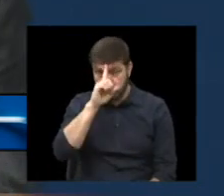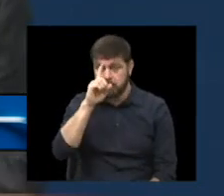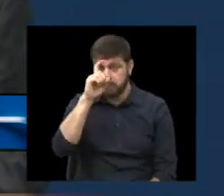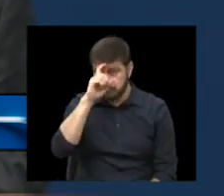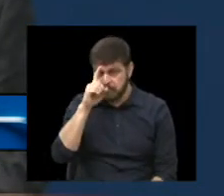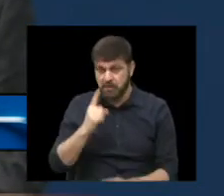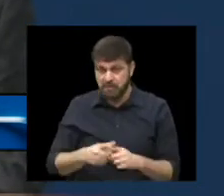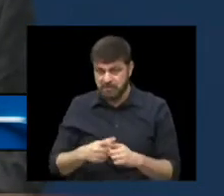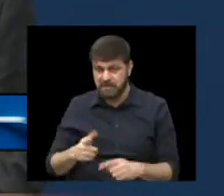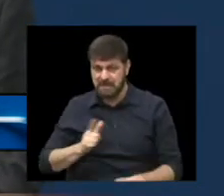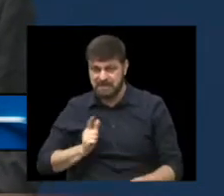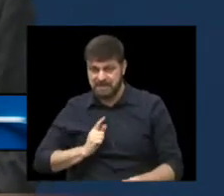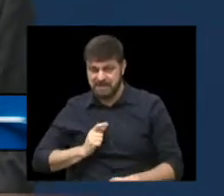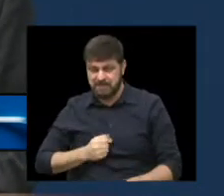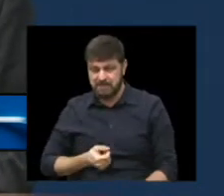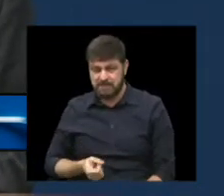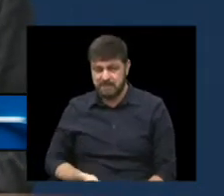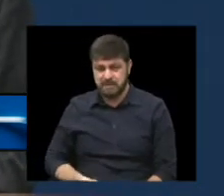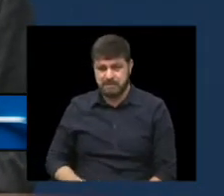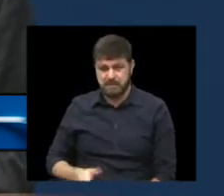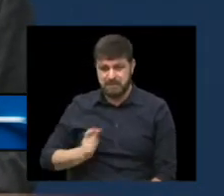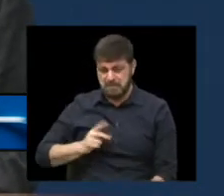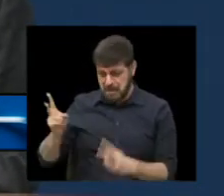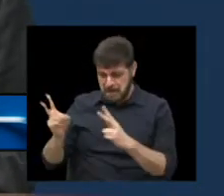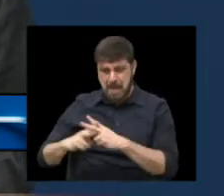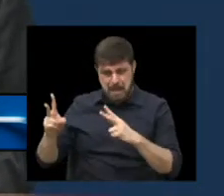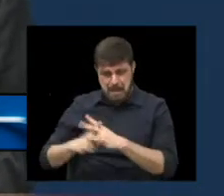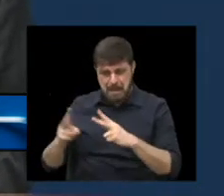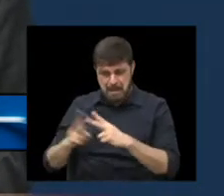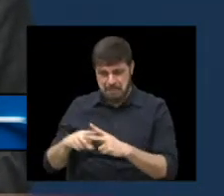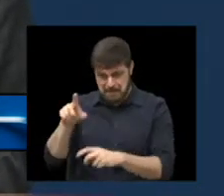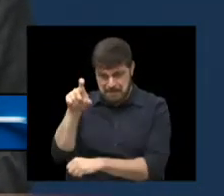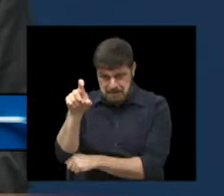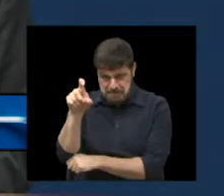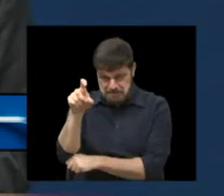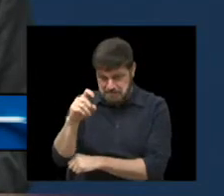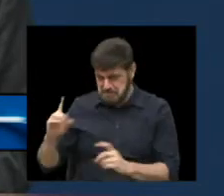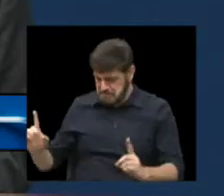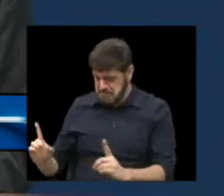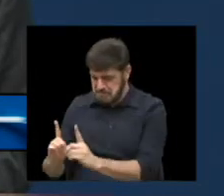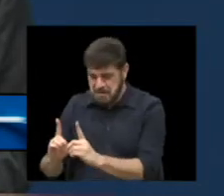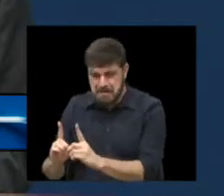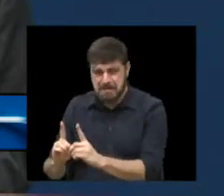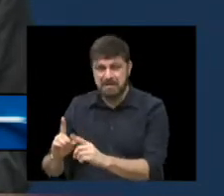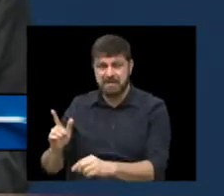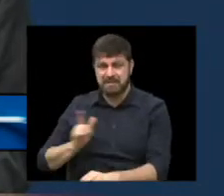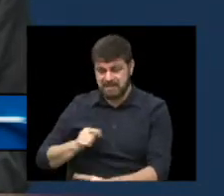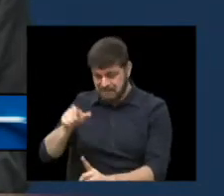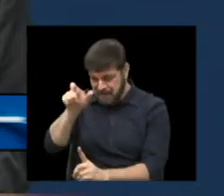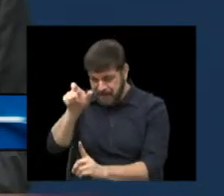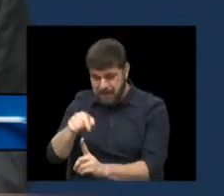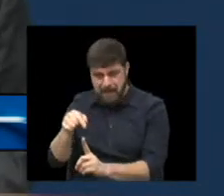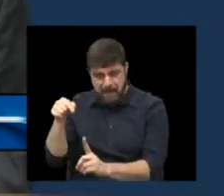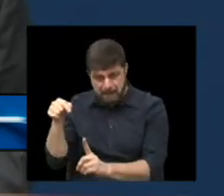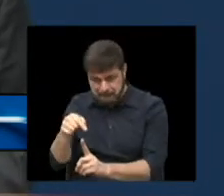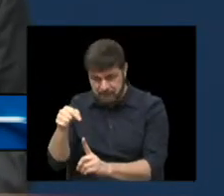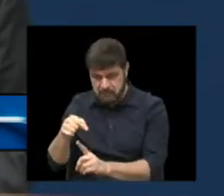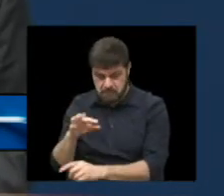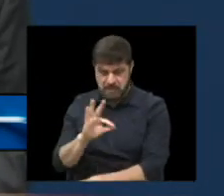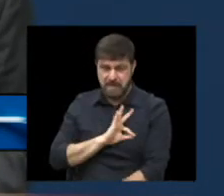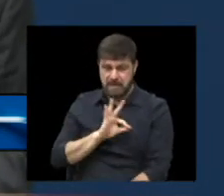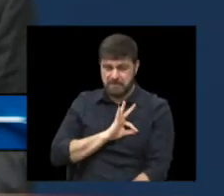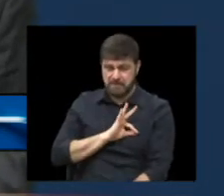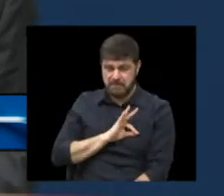com um machado durante uma briga no Centro de Convivência Cultural e, segundo testemunhas, a vítima, identificada pela polícia